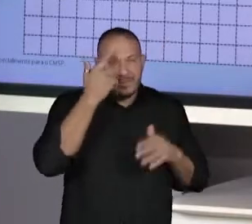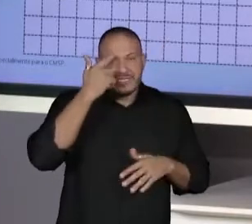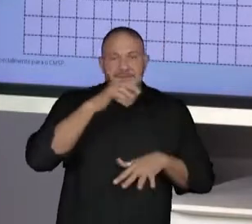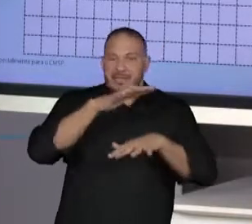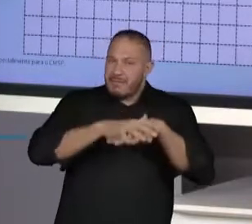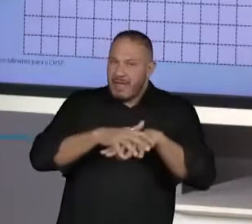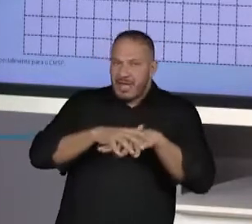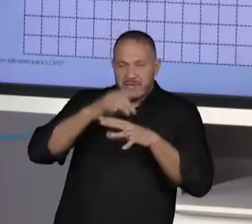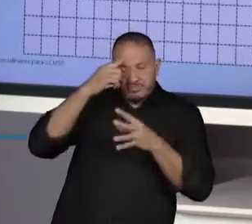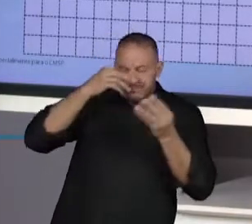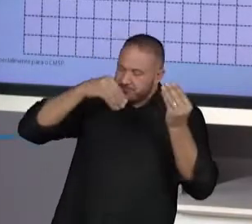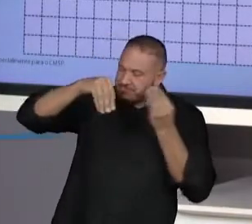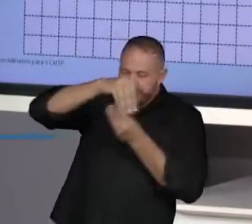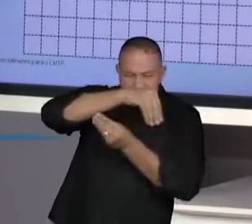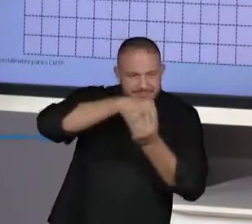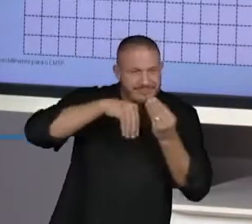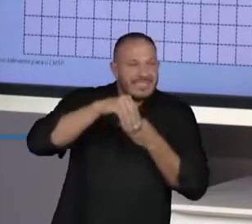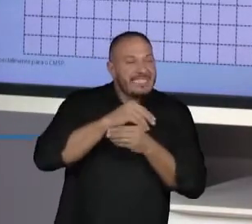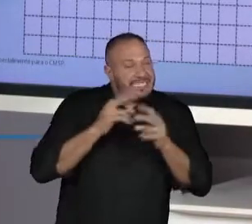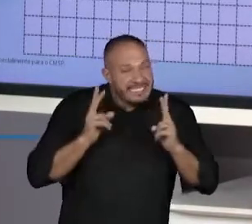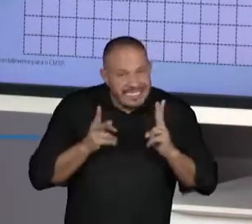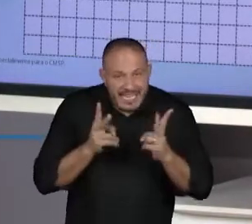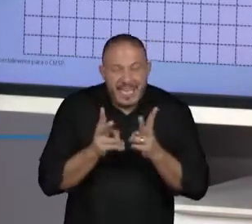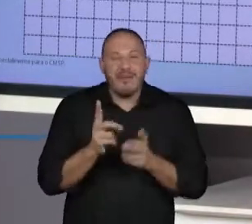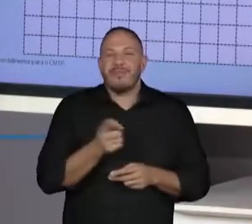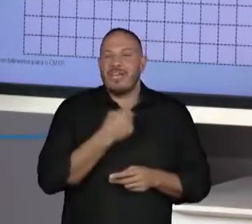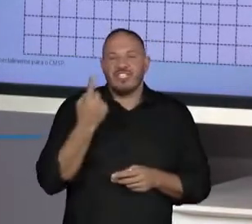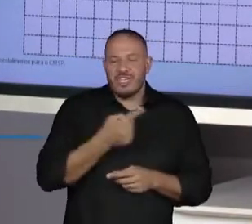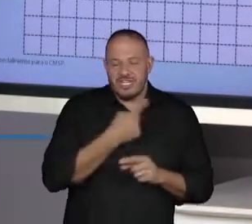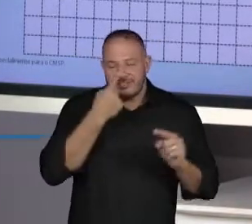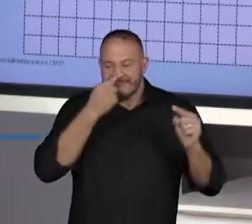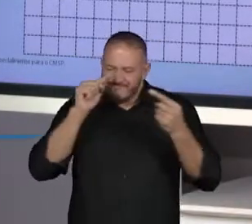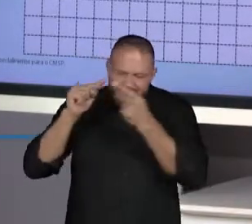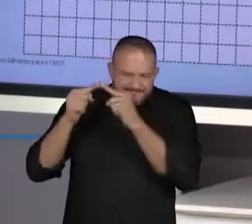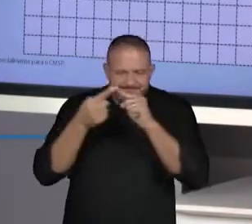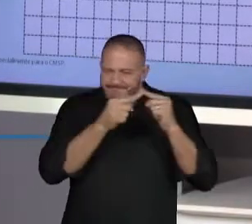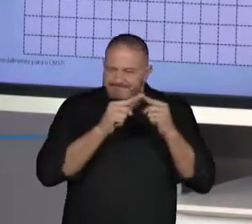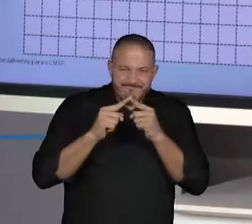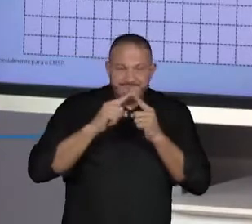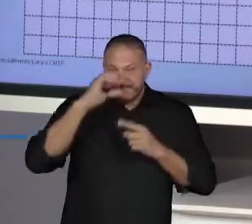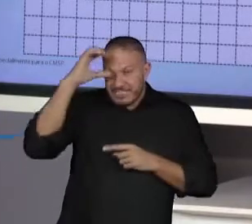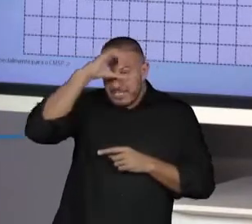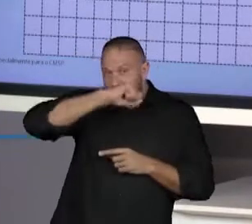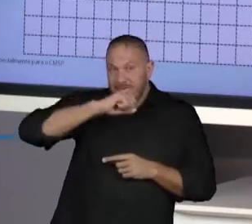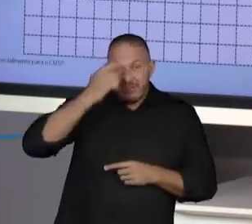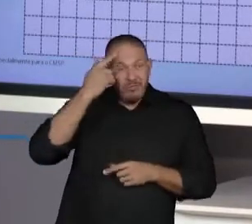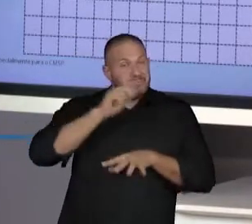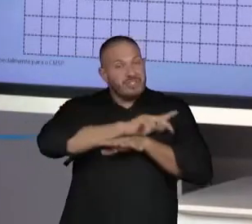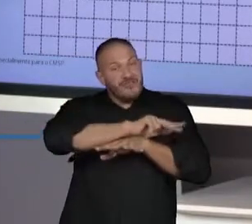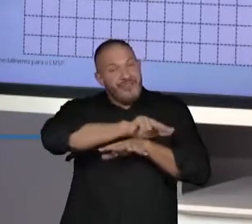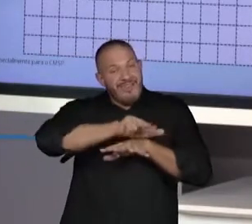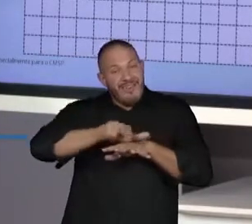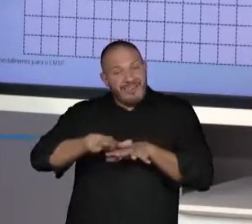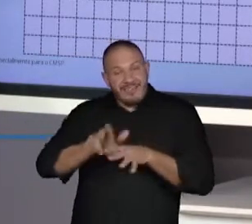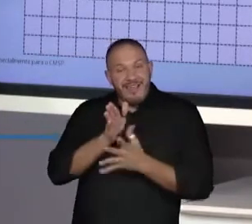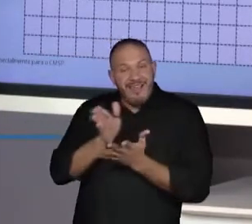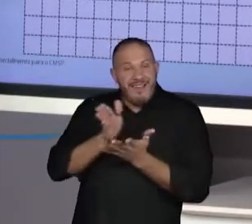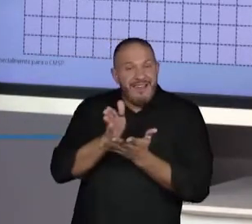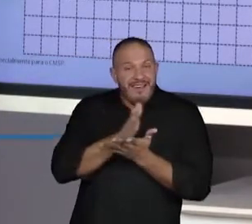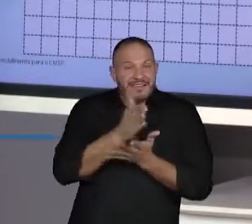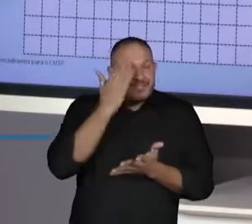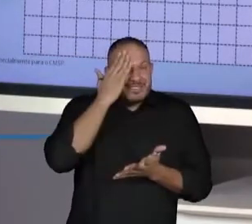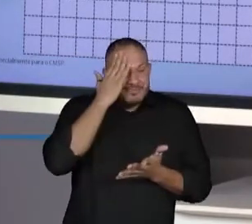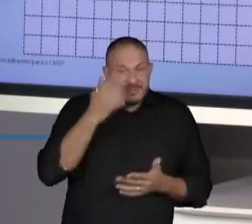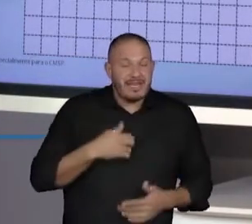Não. Toda vez a gente integra os nossos conhecimentos nas diferentes áreas do saber. Então, olha só, a